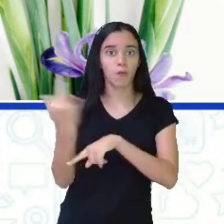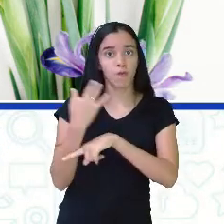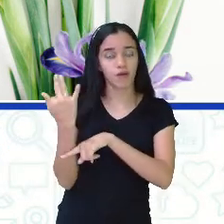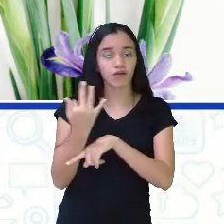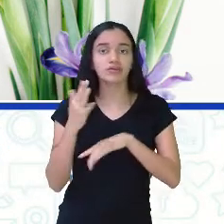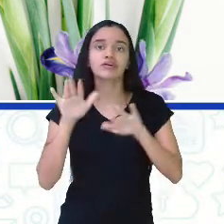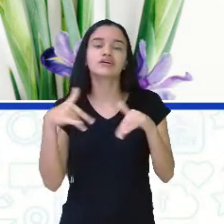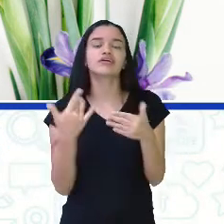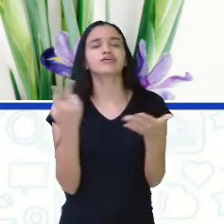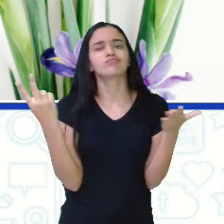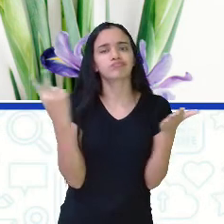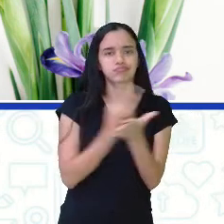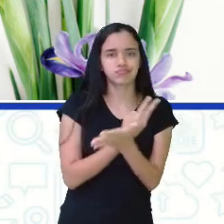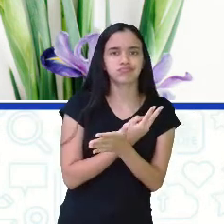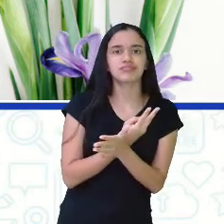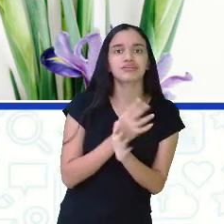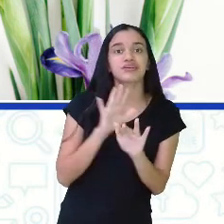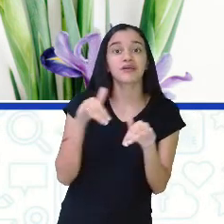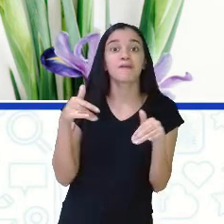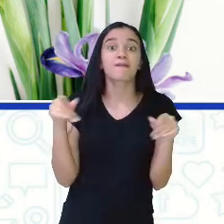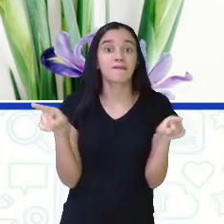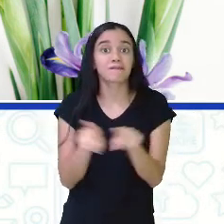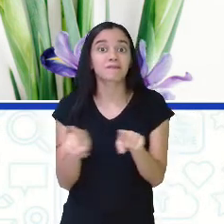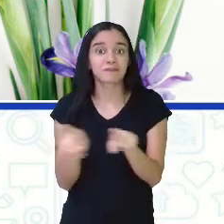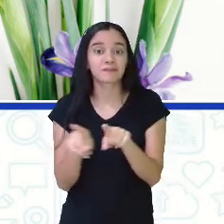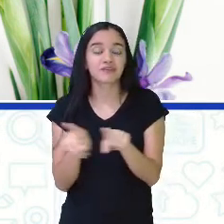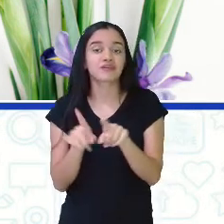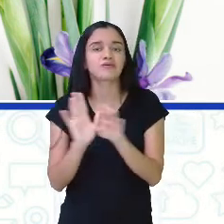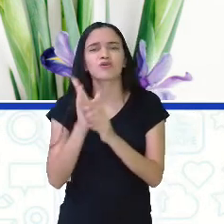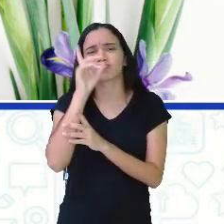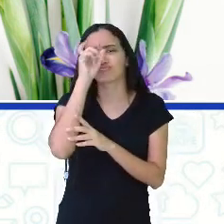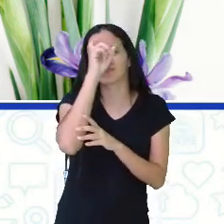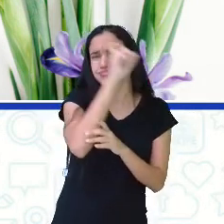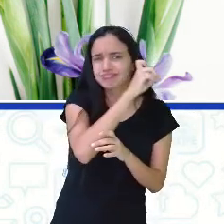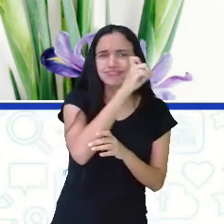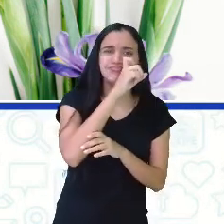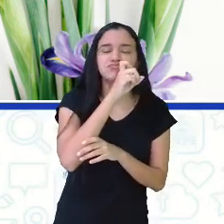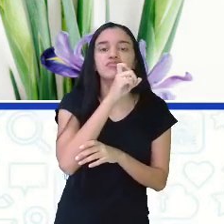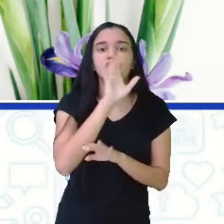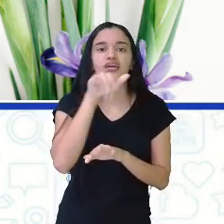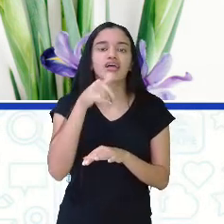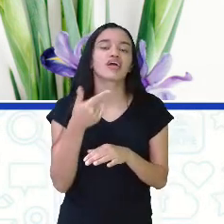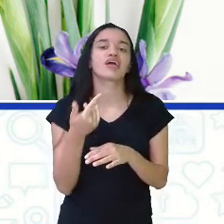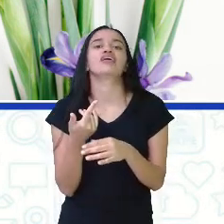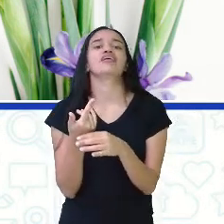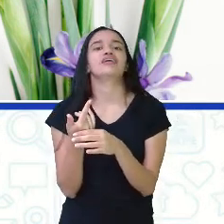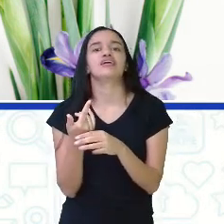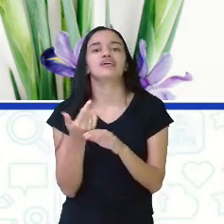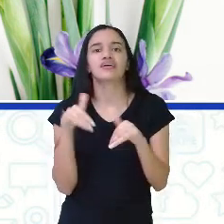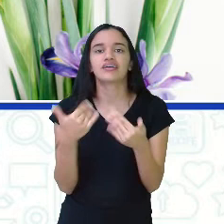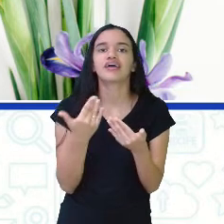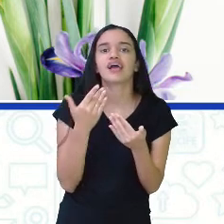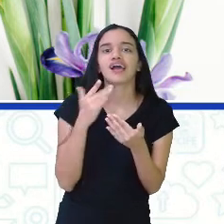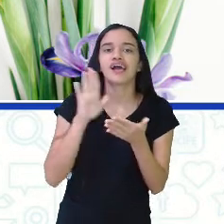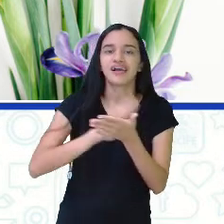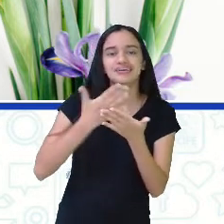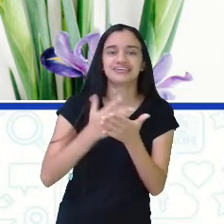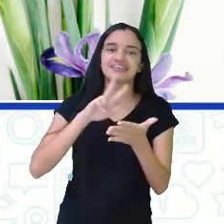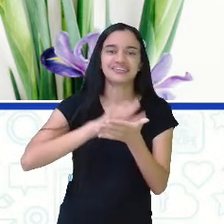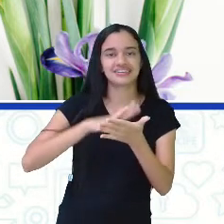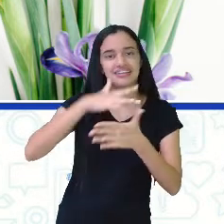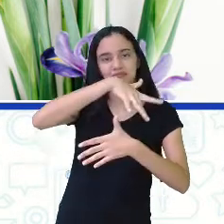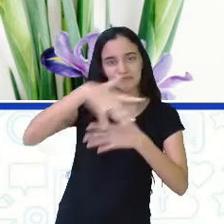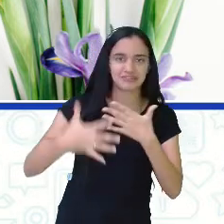mesóclises, próclises e êclises. E aqui eu dificulto para a intérprete de Libras,